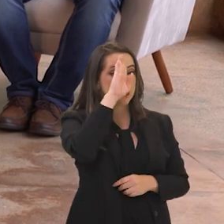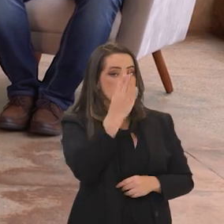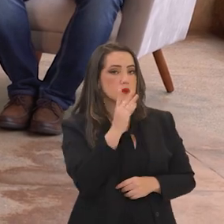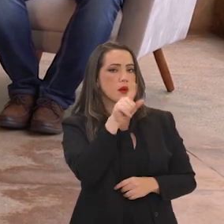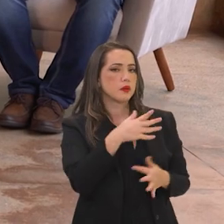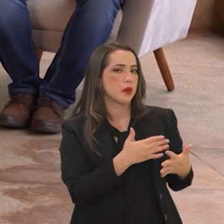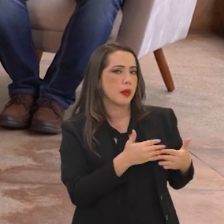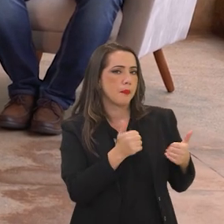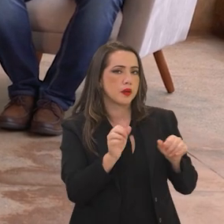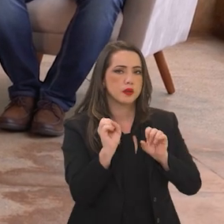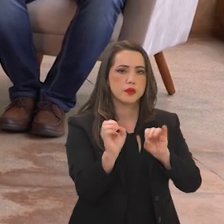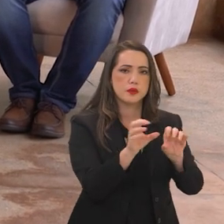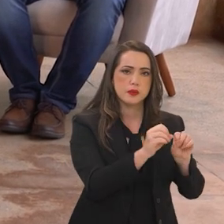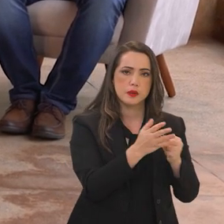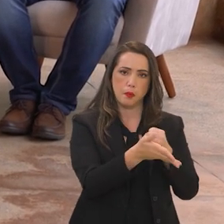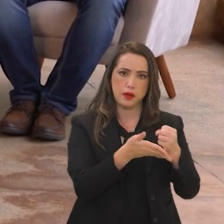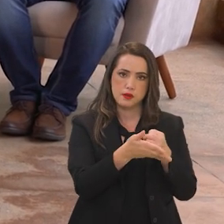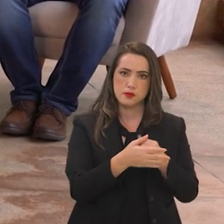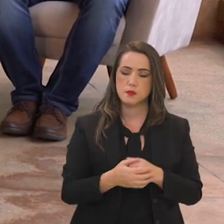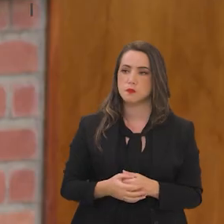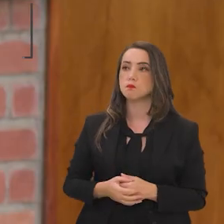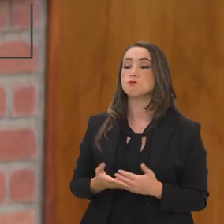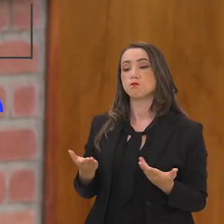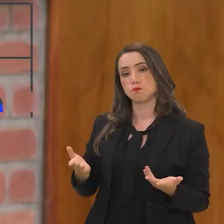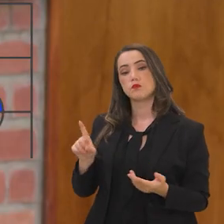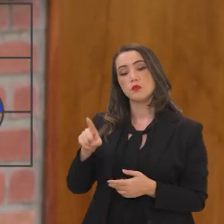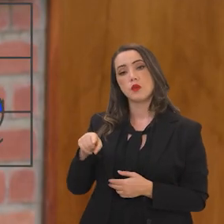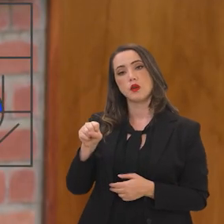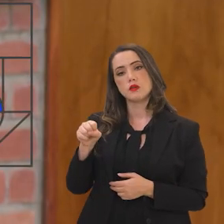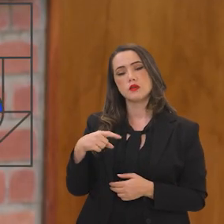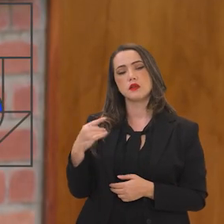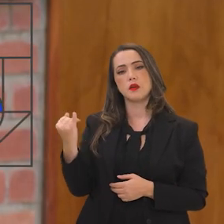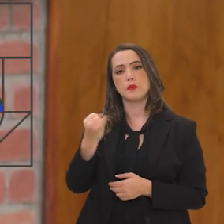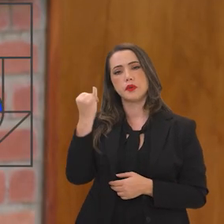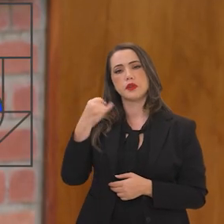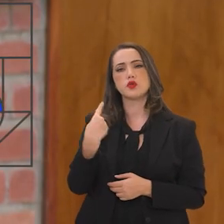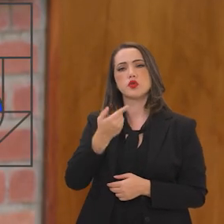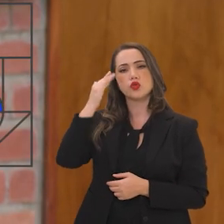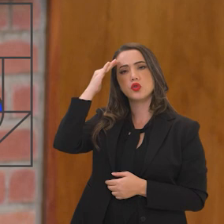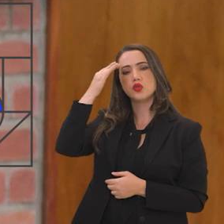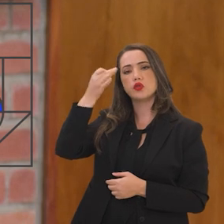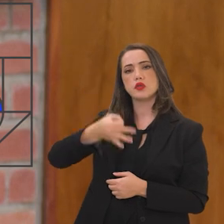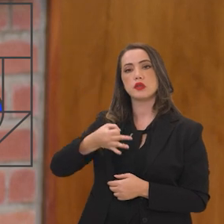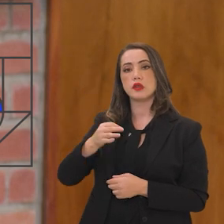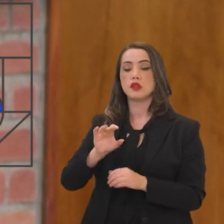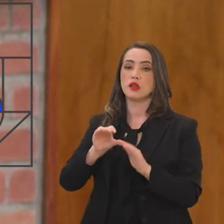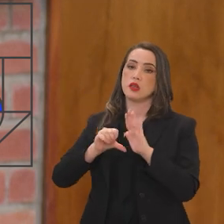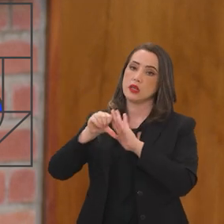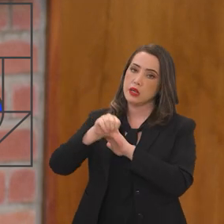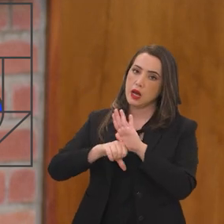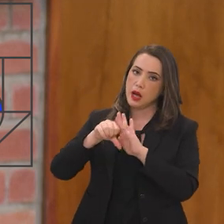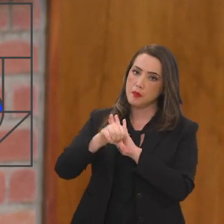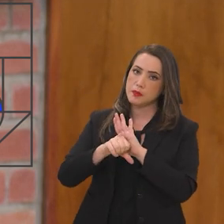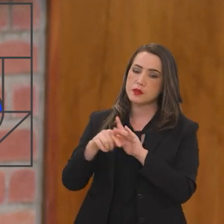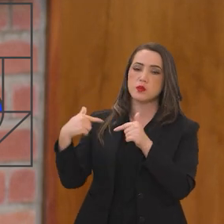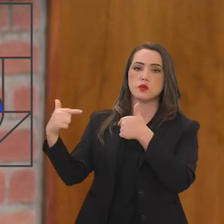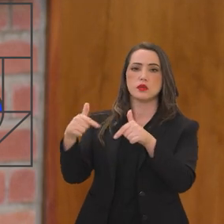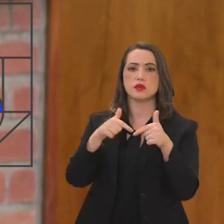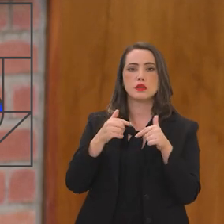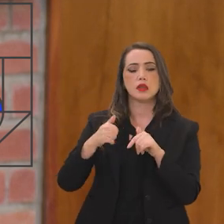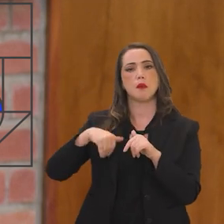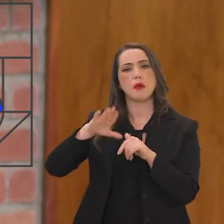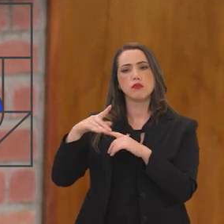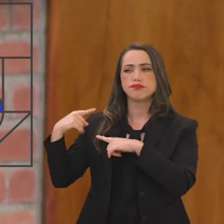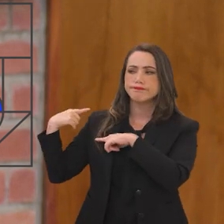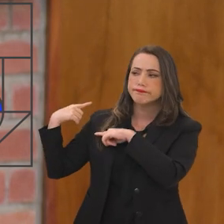melhorar a qualidade do ensino na Educação Básica exato acho que é importante a gente entender enquanto a Capes né que na